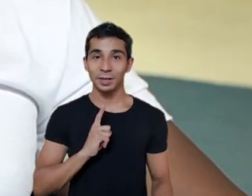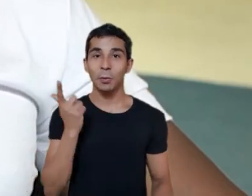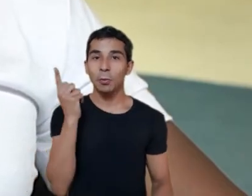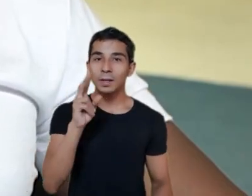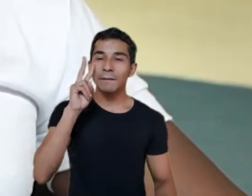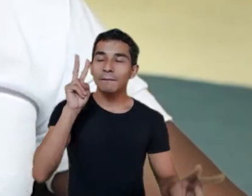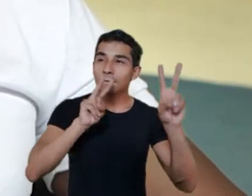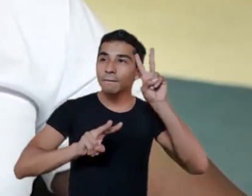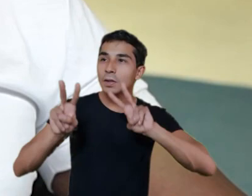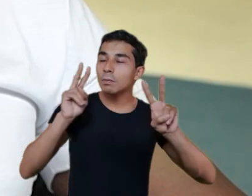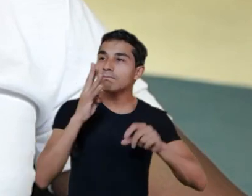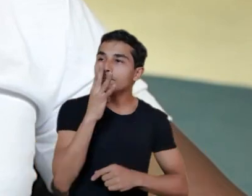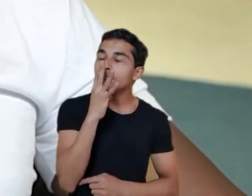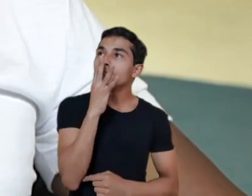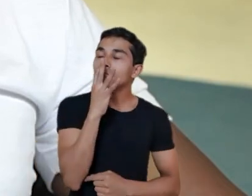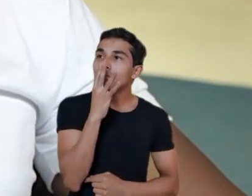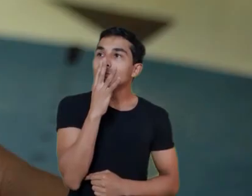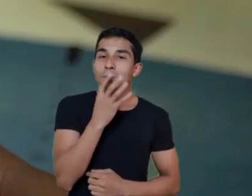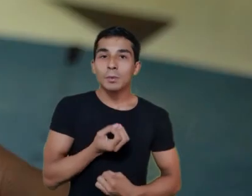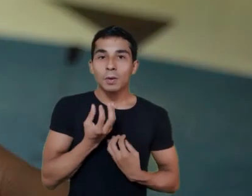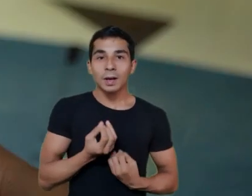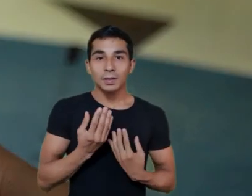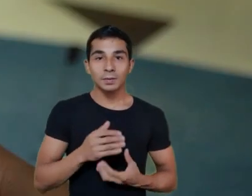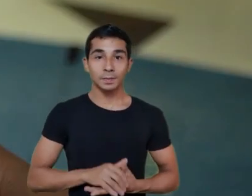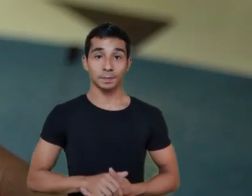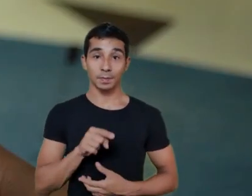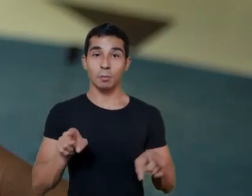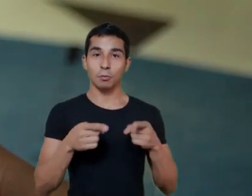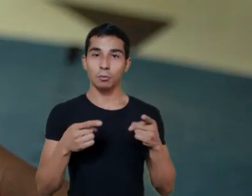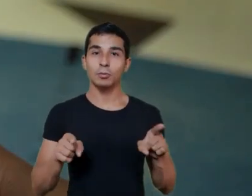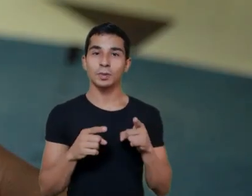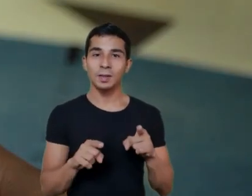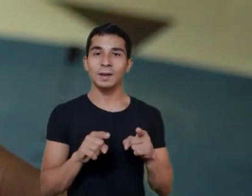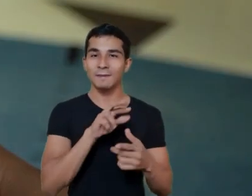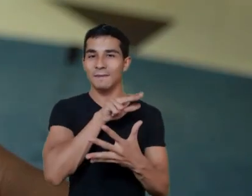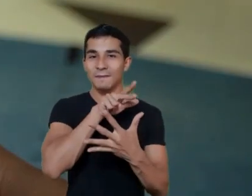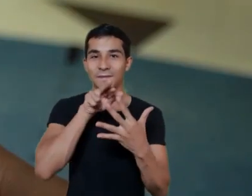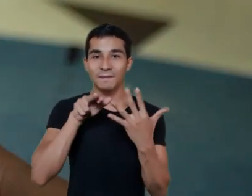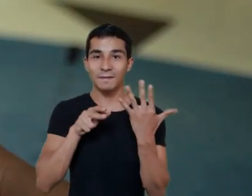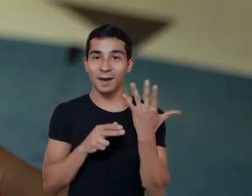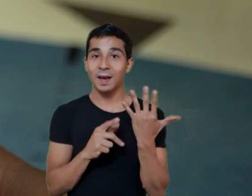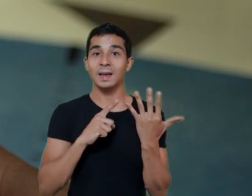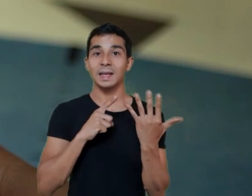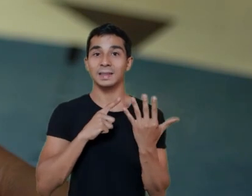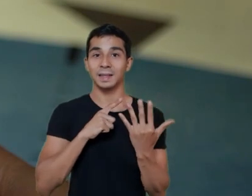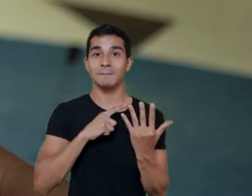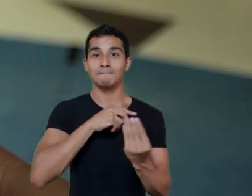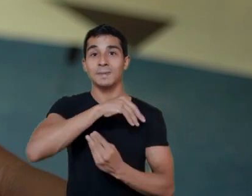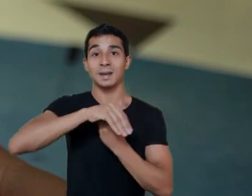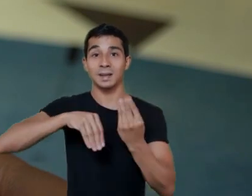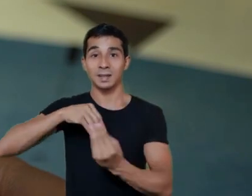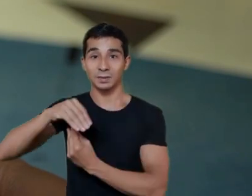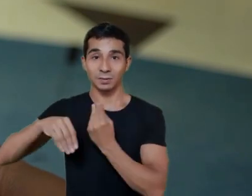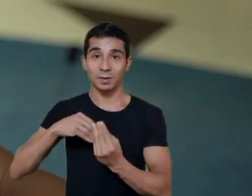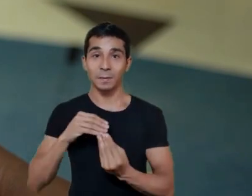reformular plasticamente o encanto poético. Nesse álbum, a soma de todas as identidades artístico-musicais são